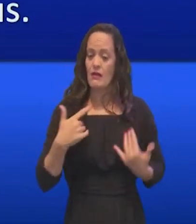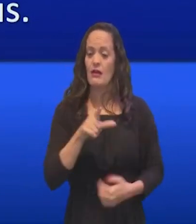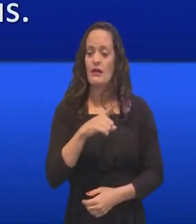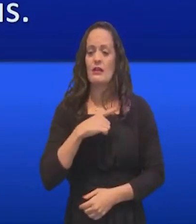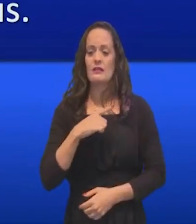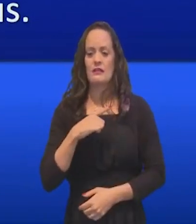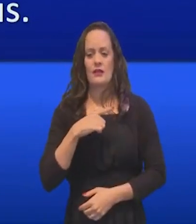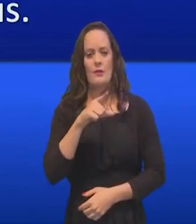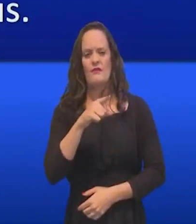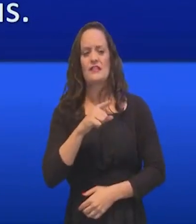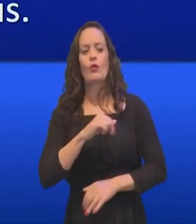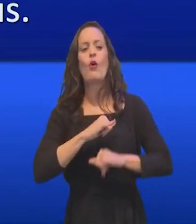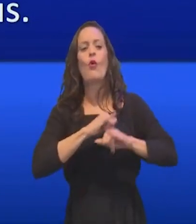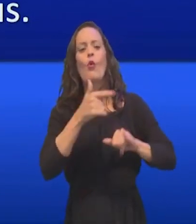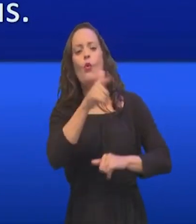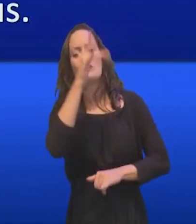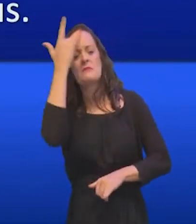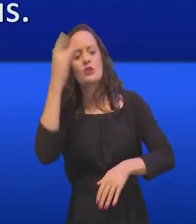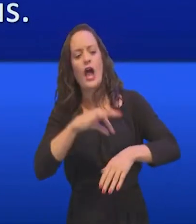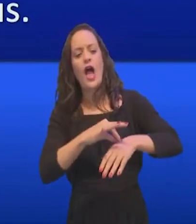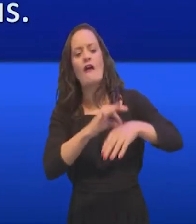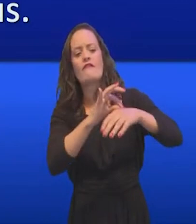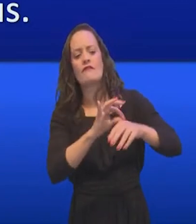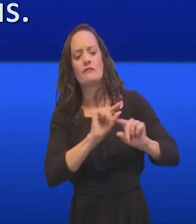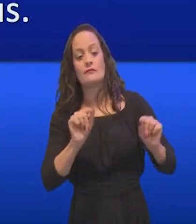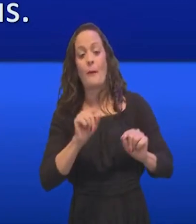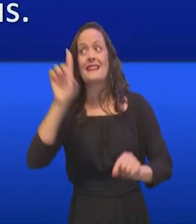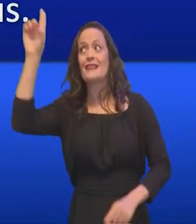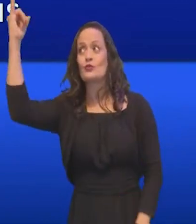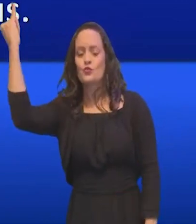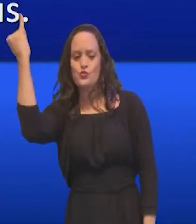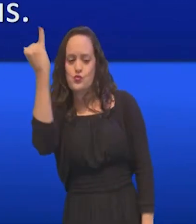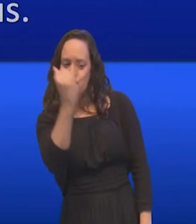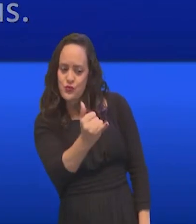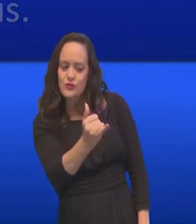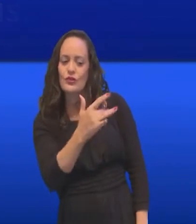não foi sangue e carne que te revelou, mas meu Pai que está nos